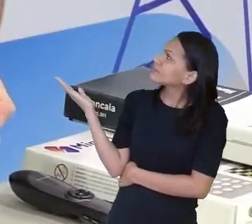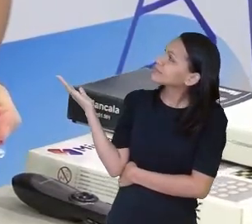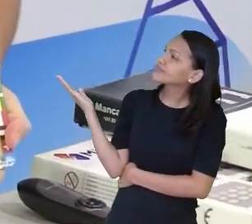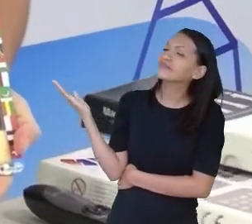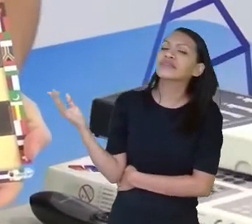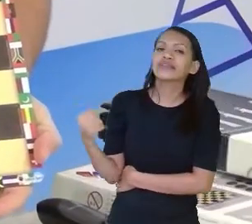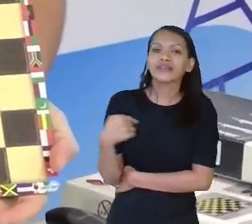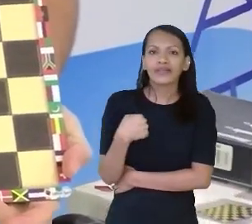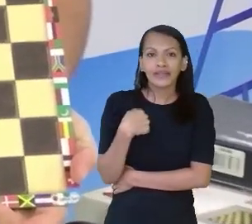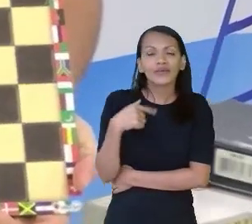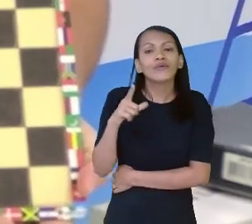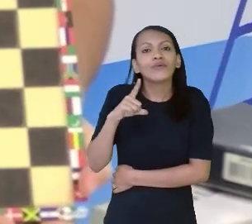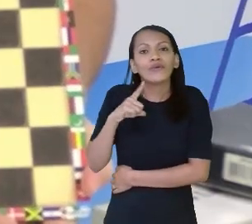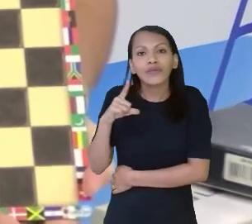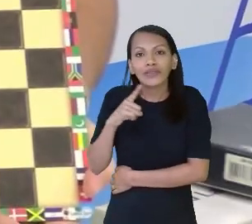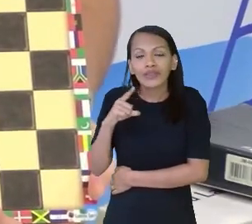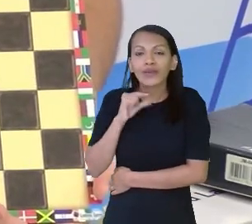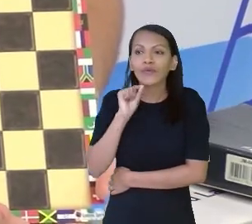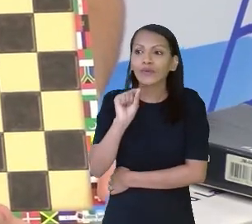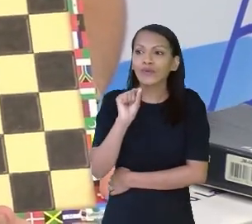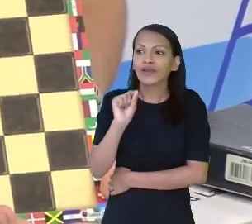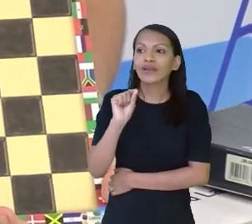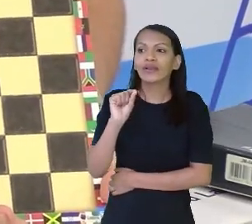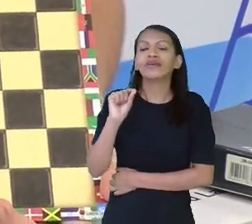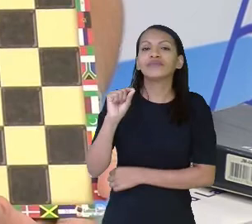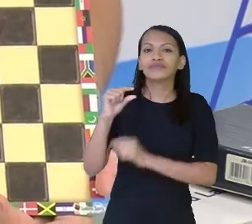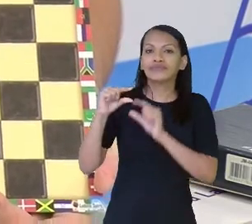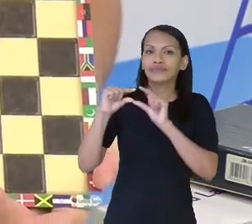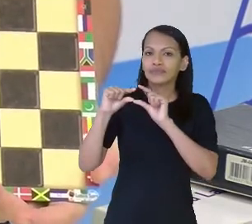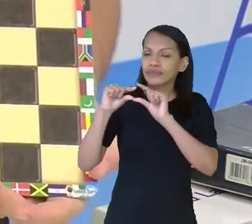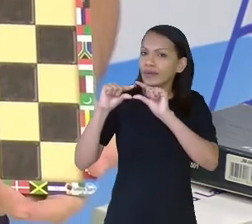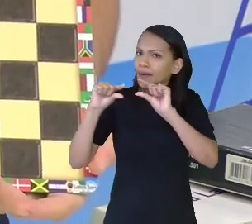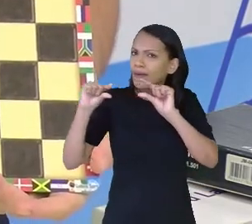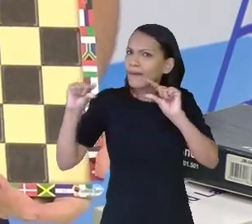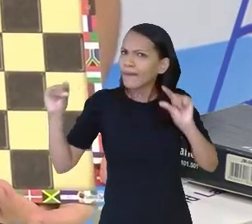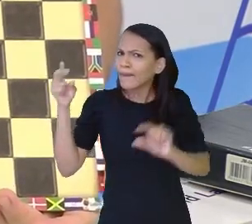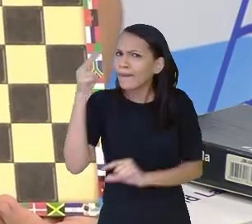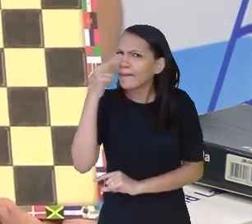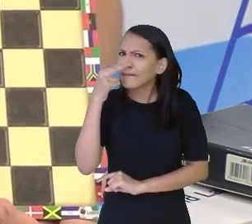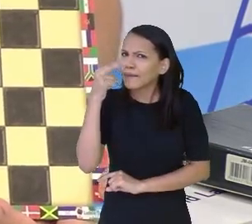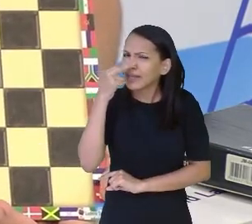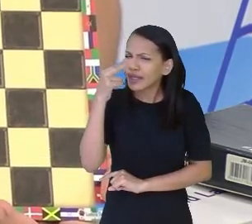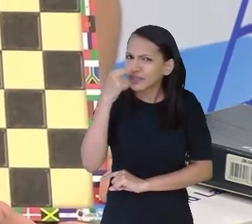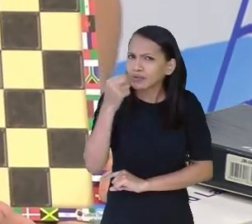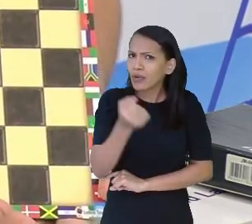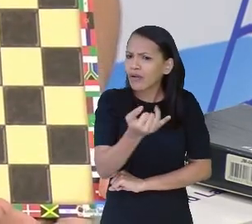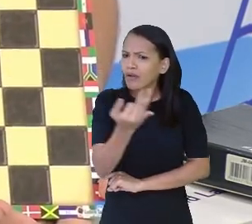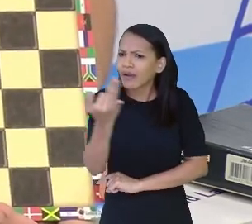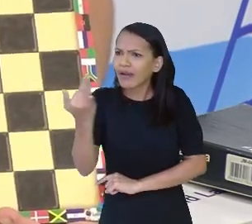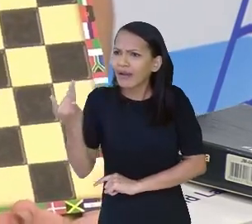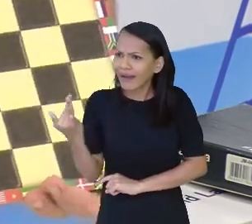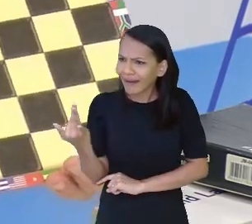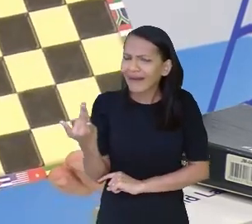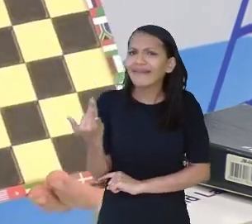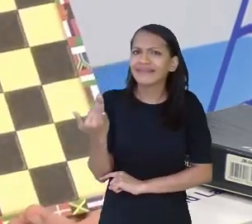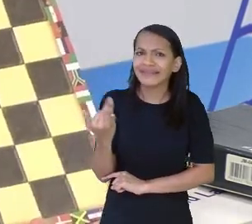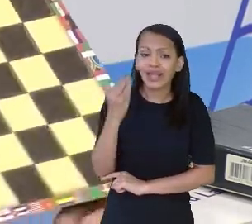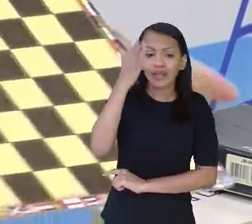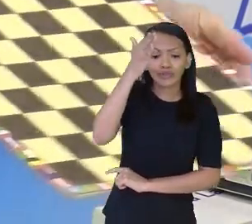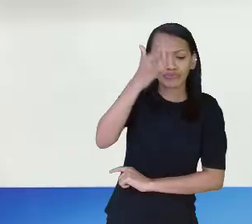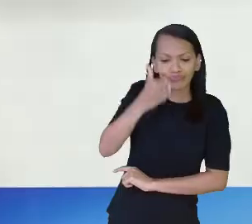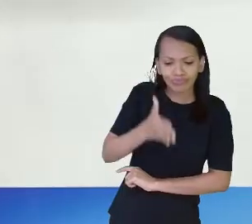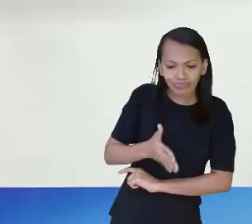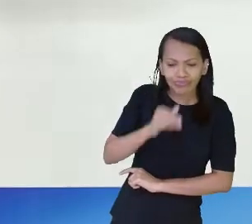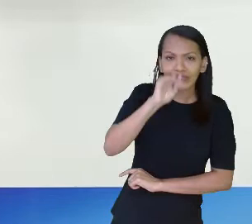tenho nas minhas linhas a mesma quantidade de casas que as minhas colunas.